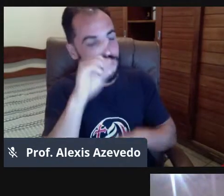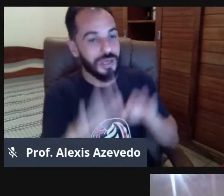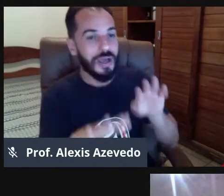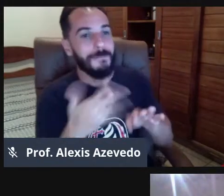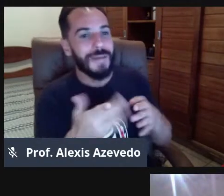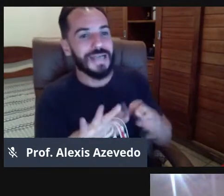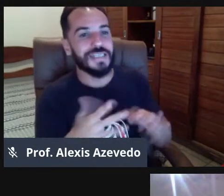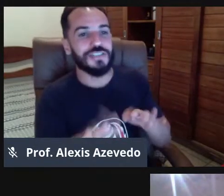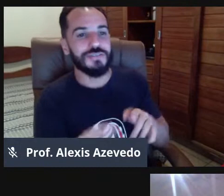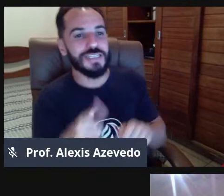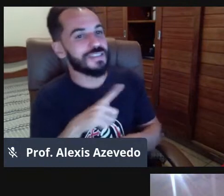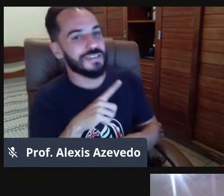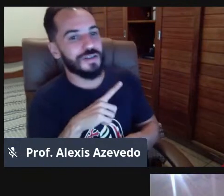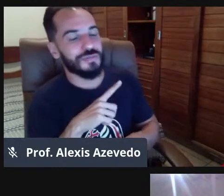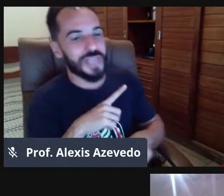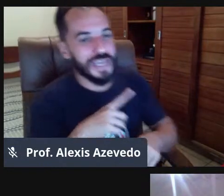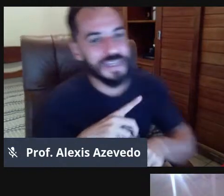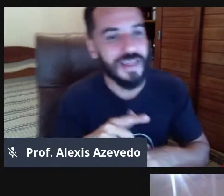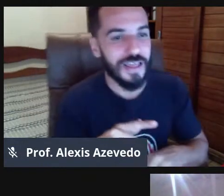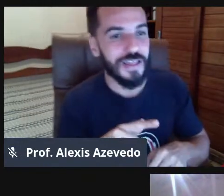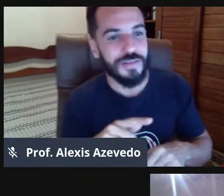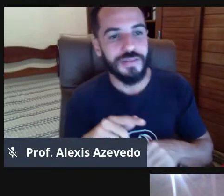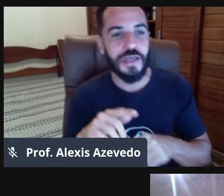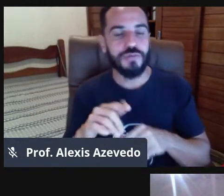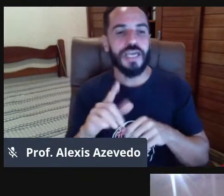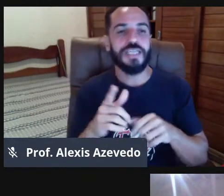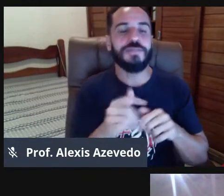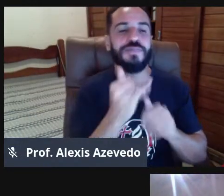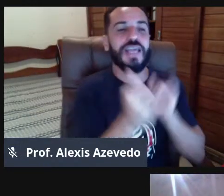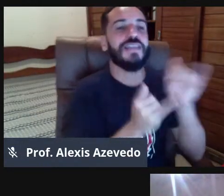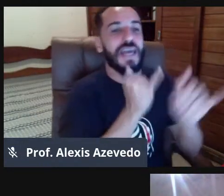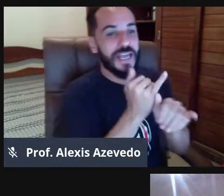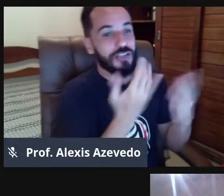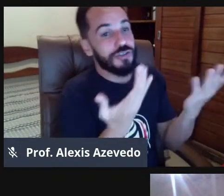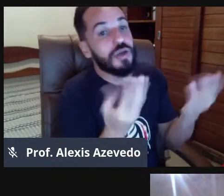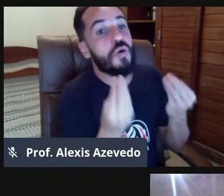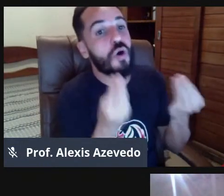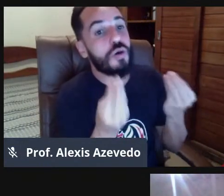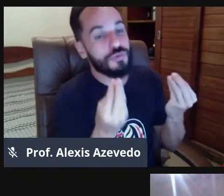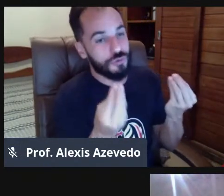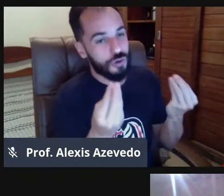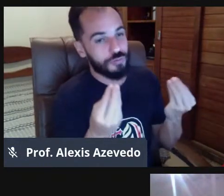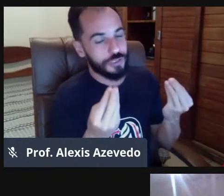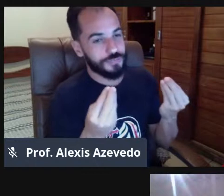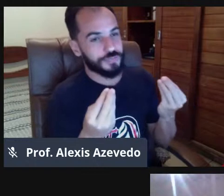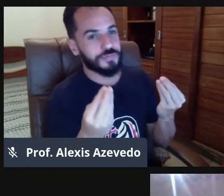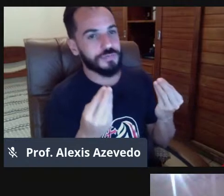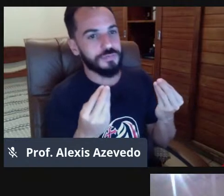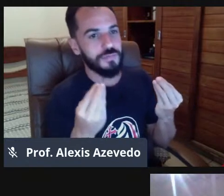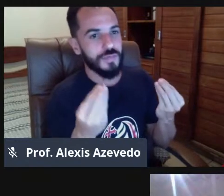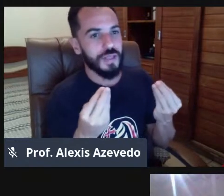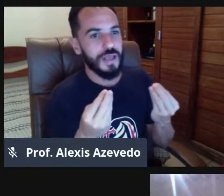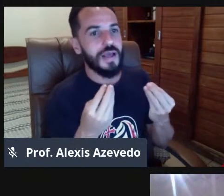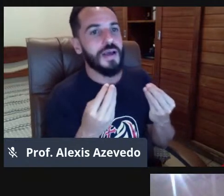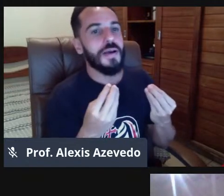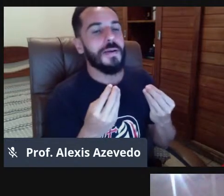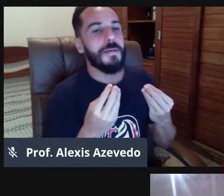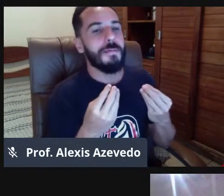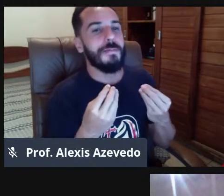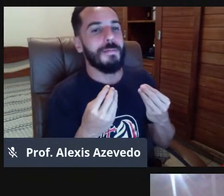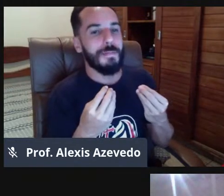por questões mesmo óbvias, né, técnicas, né, mas isso não quer dizer que isso